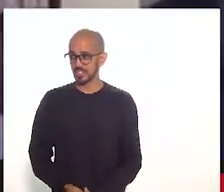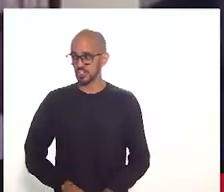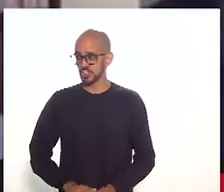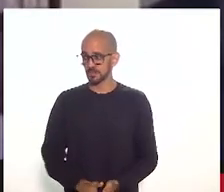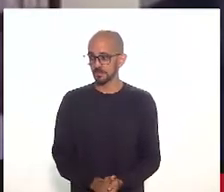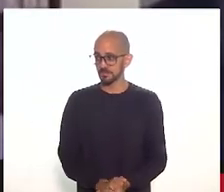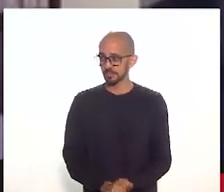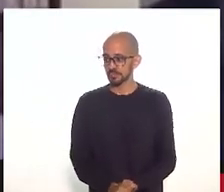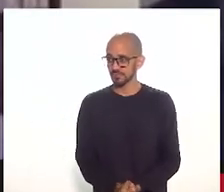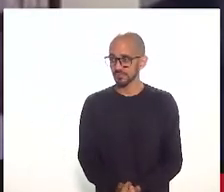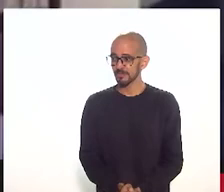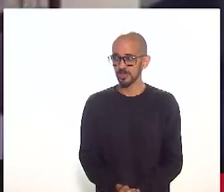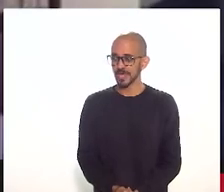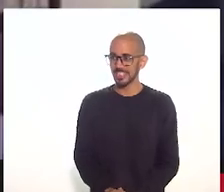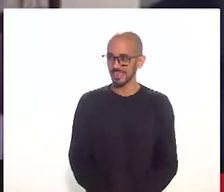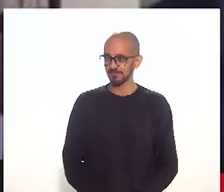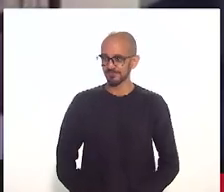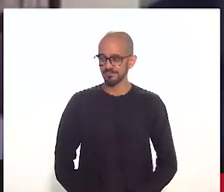Obrigado.